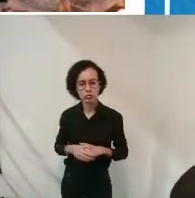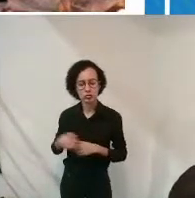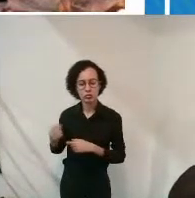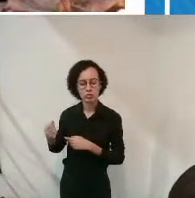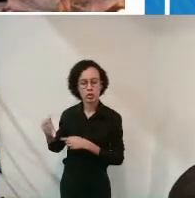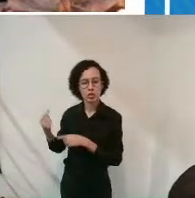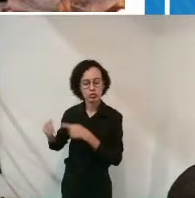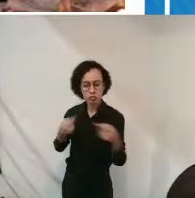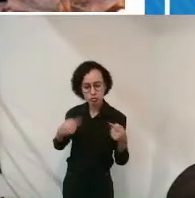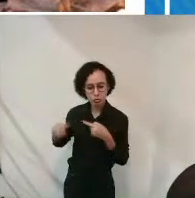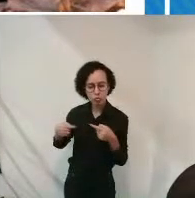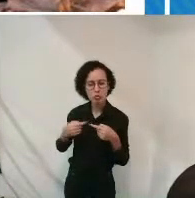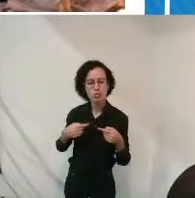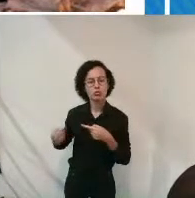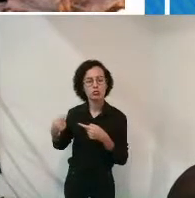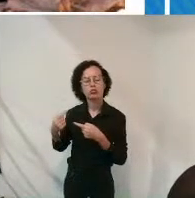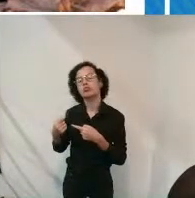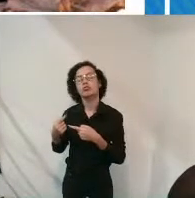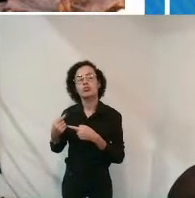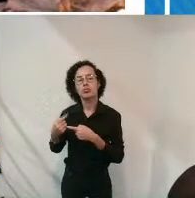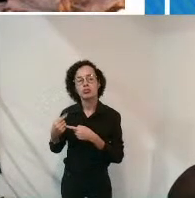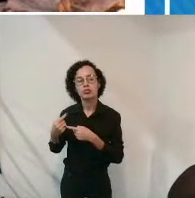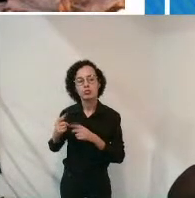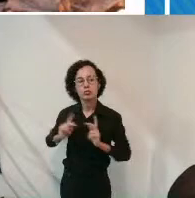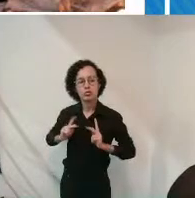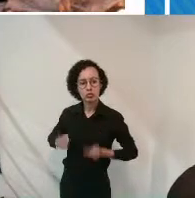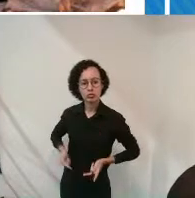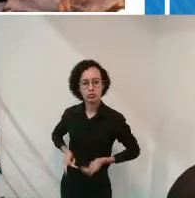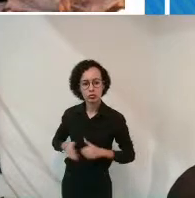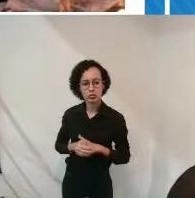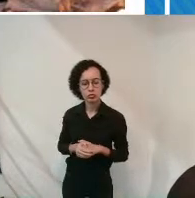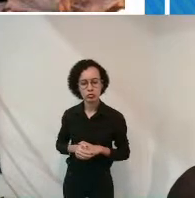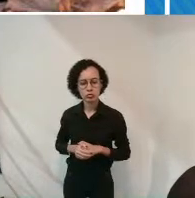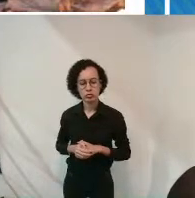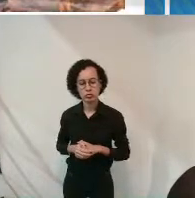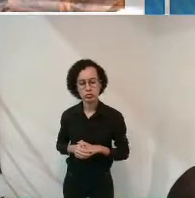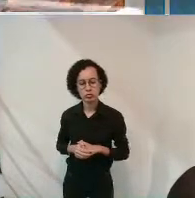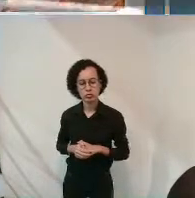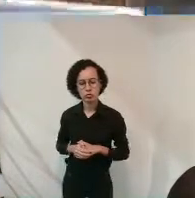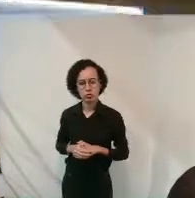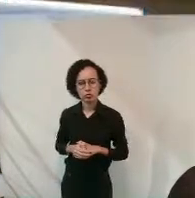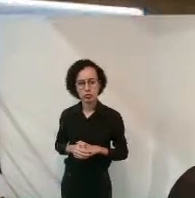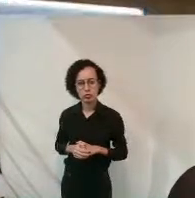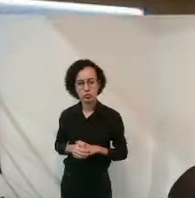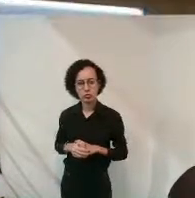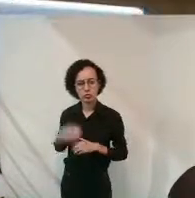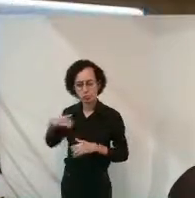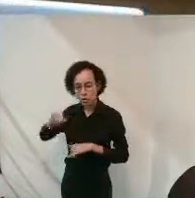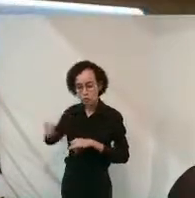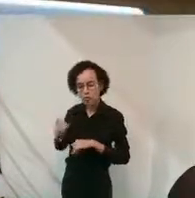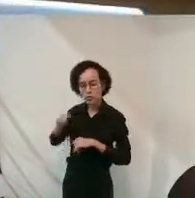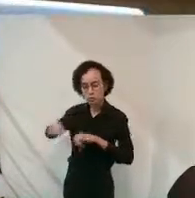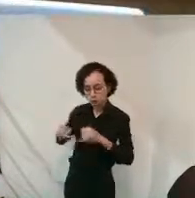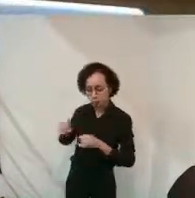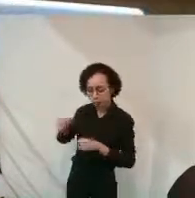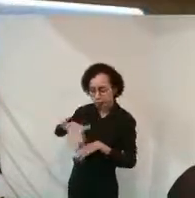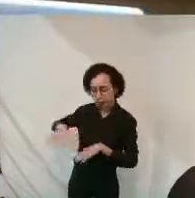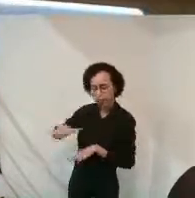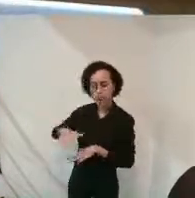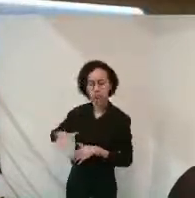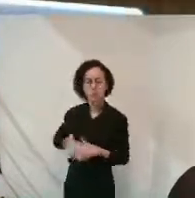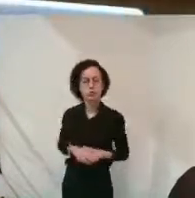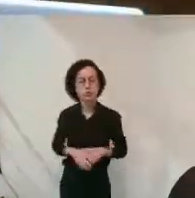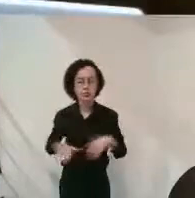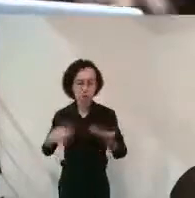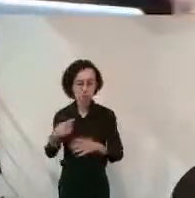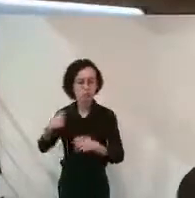humano com para poder colher um pouco do que vale ali do lixo, né, é algo degradante. E nós temos